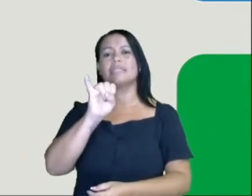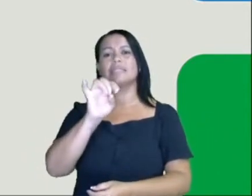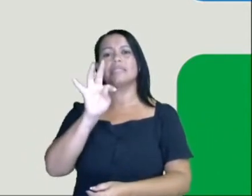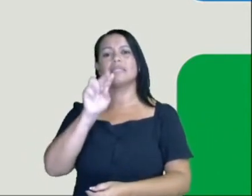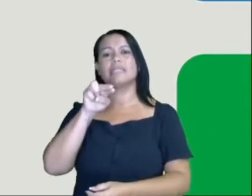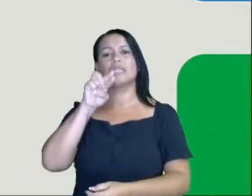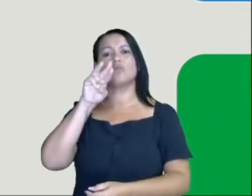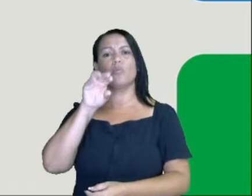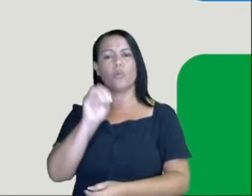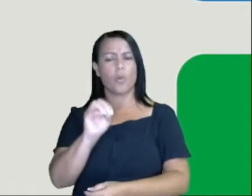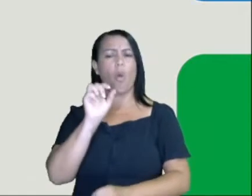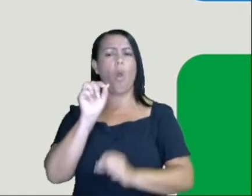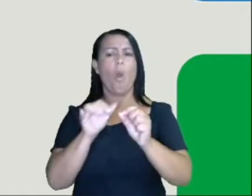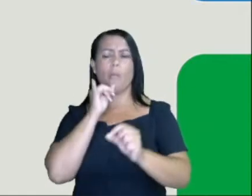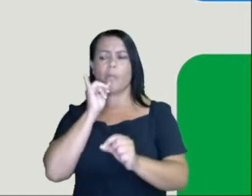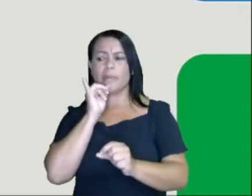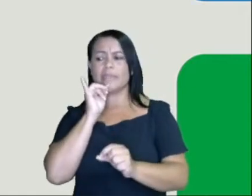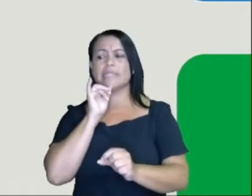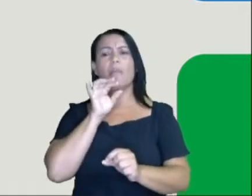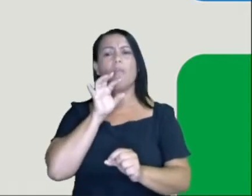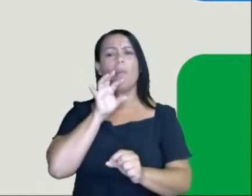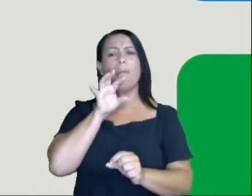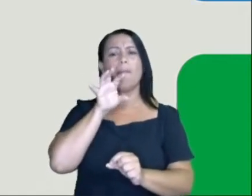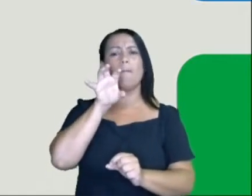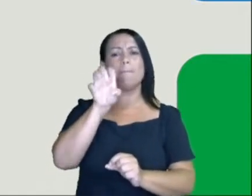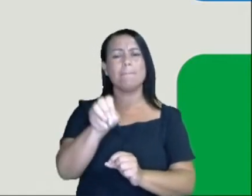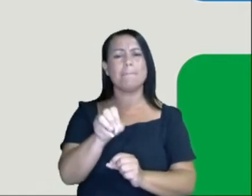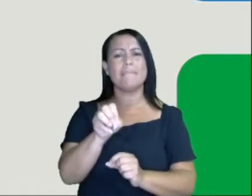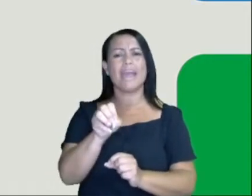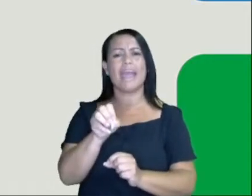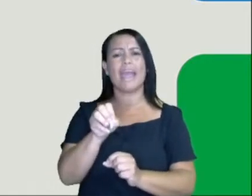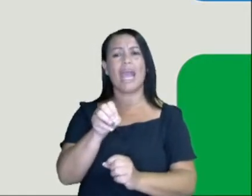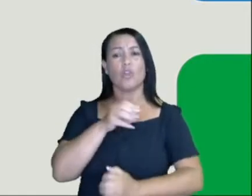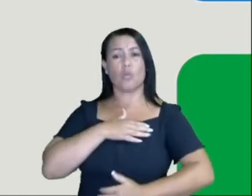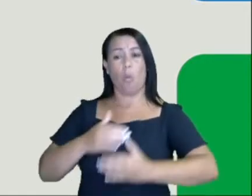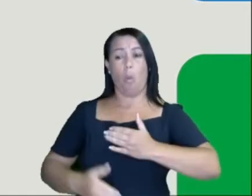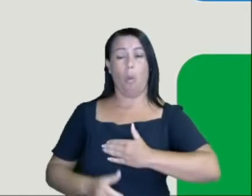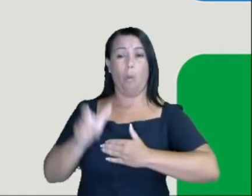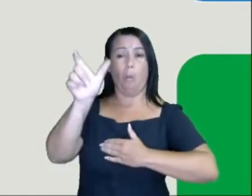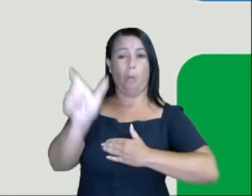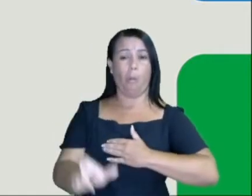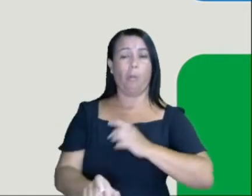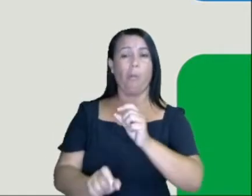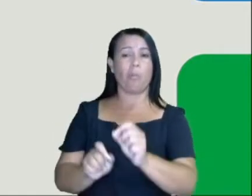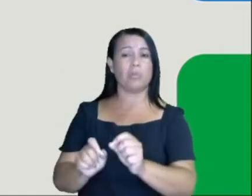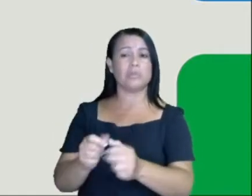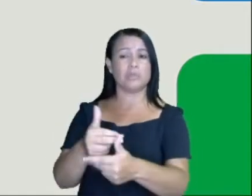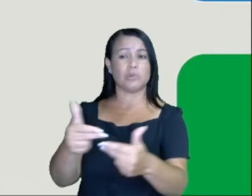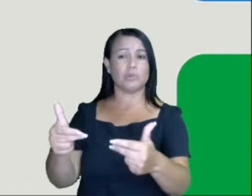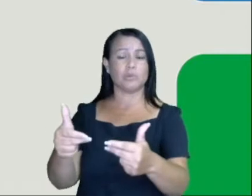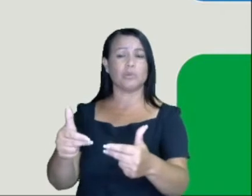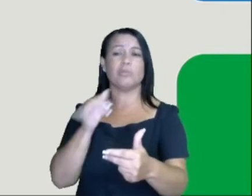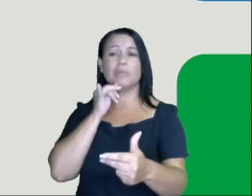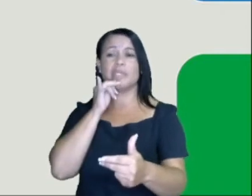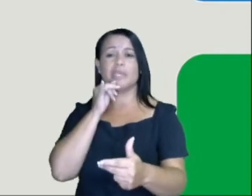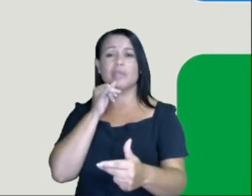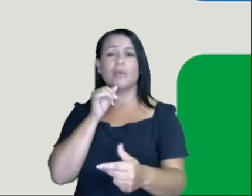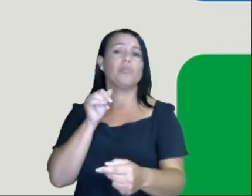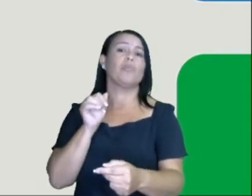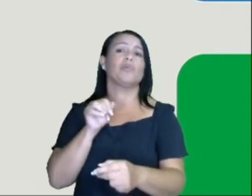parasitismo retira do corpo do hospedeiro nutrientes para garantir a sua